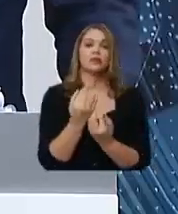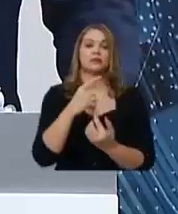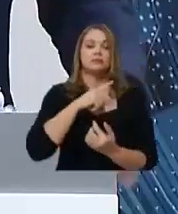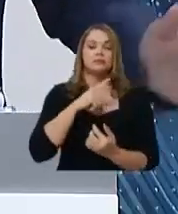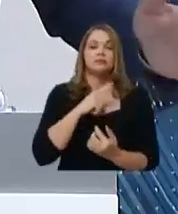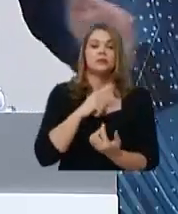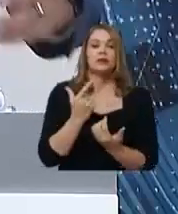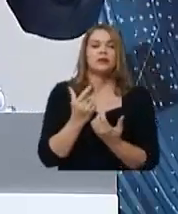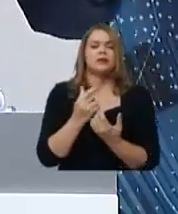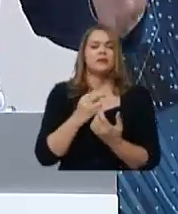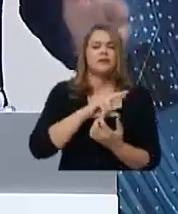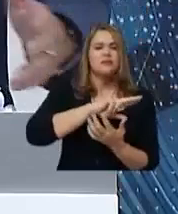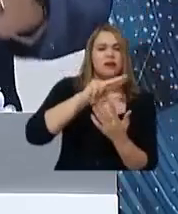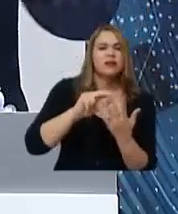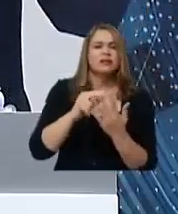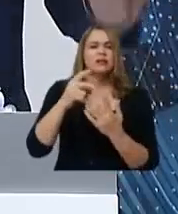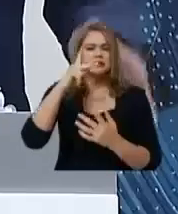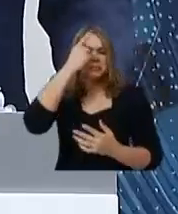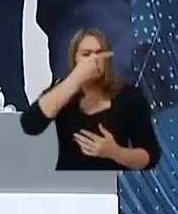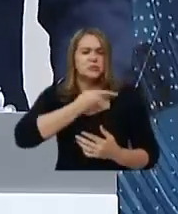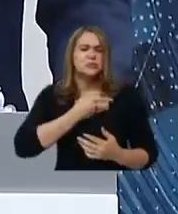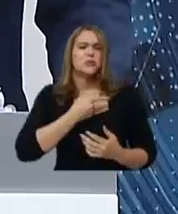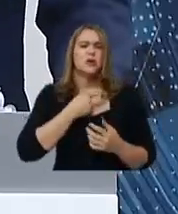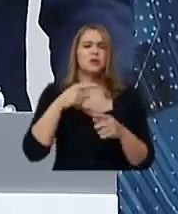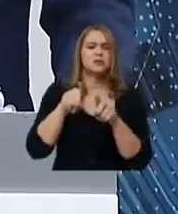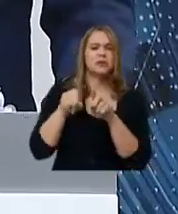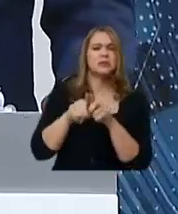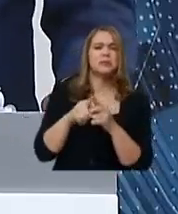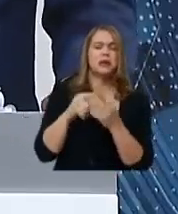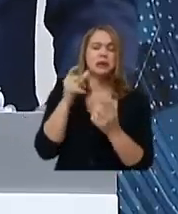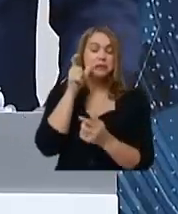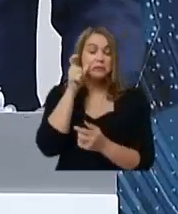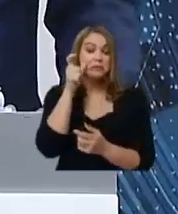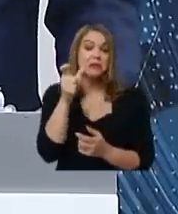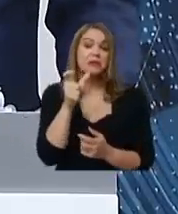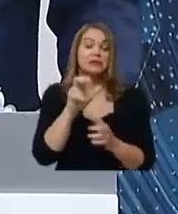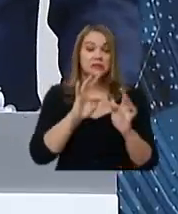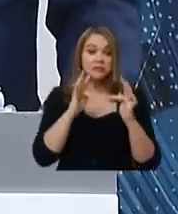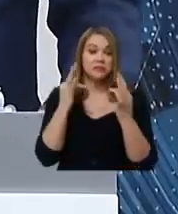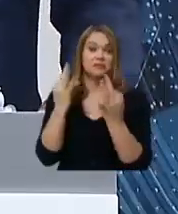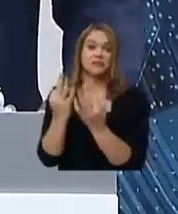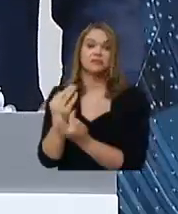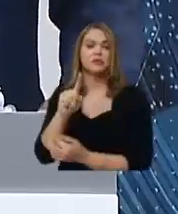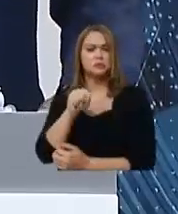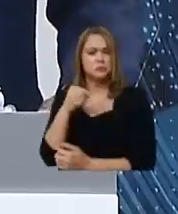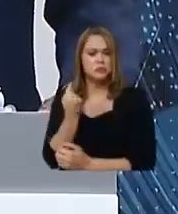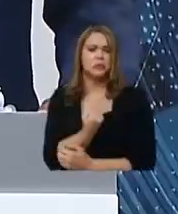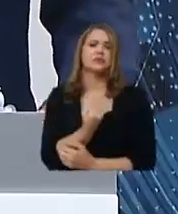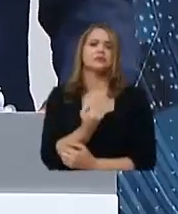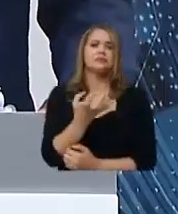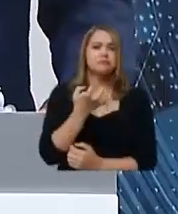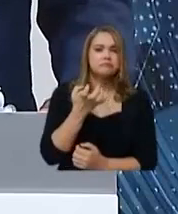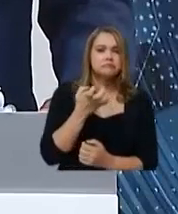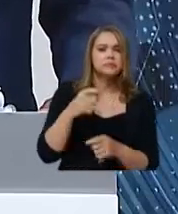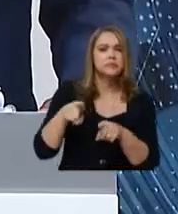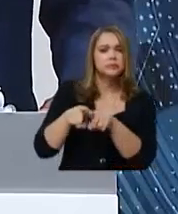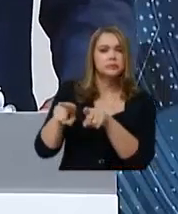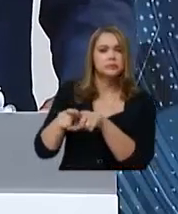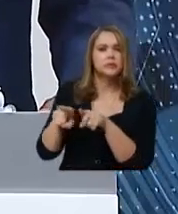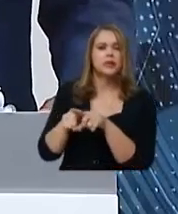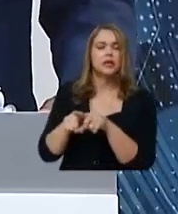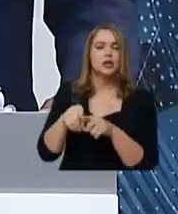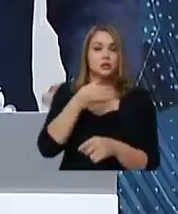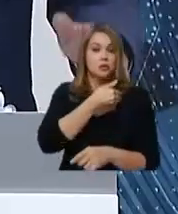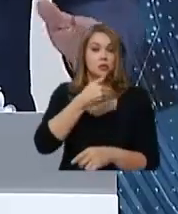vantagens individuais pessoais e sobre forma de interesses familiares nós pretendemos no